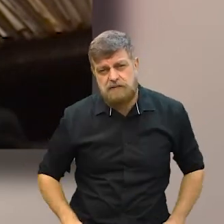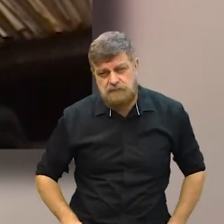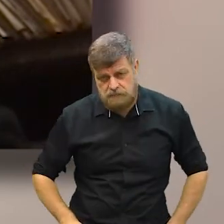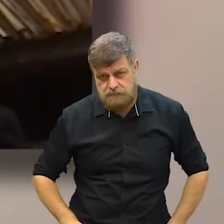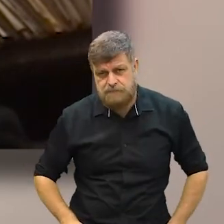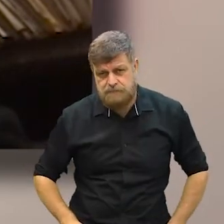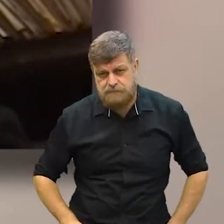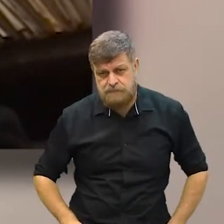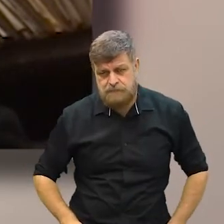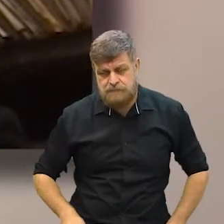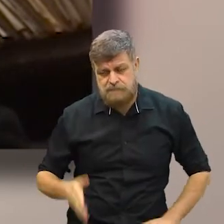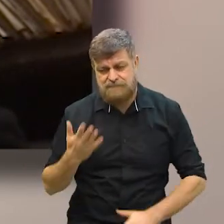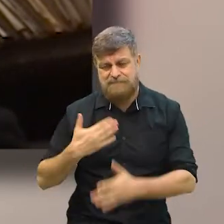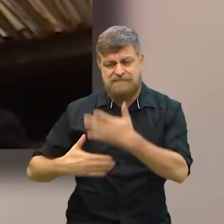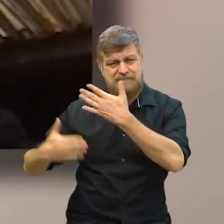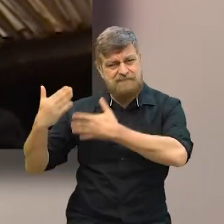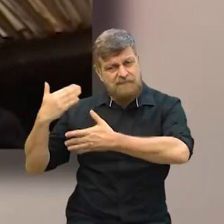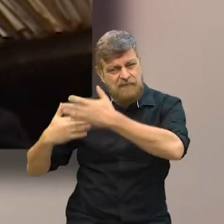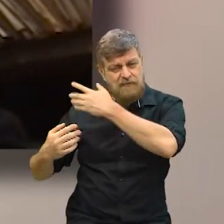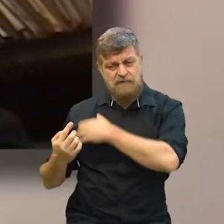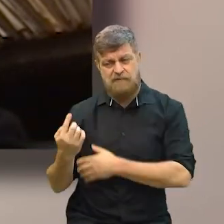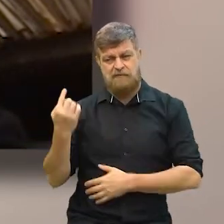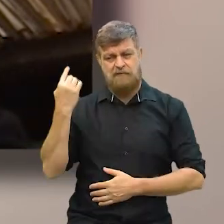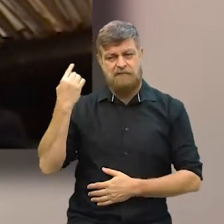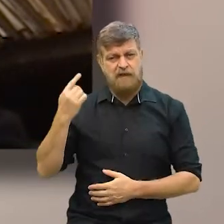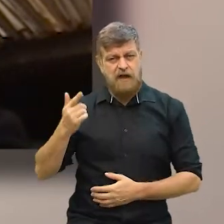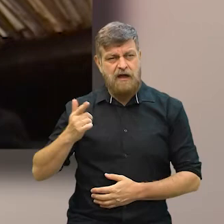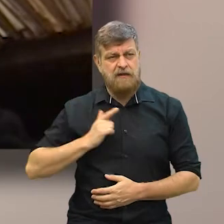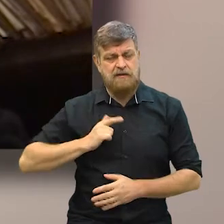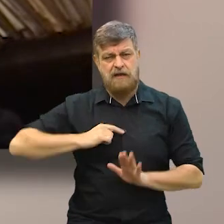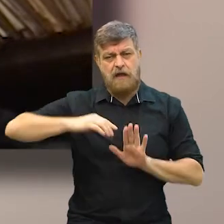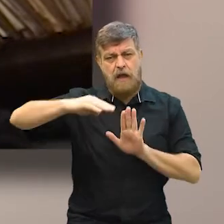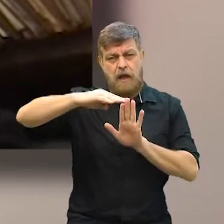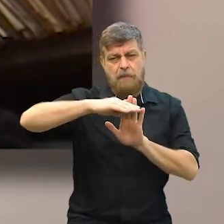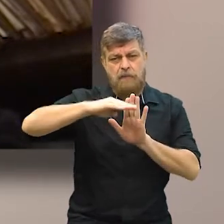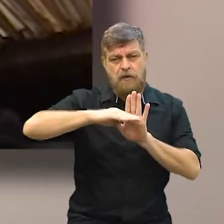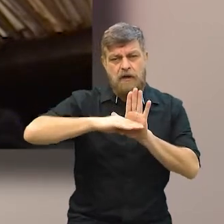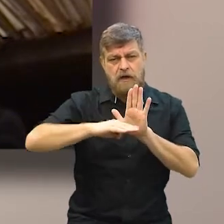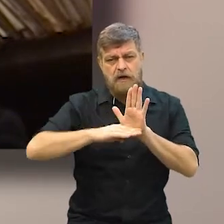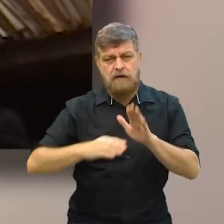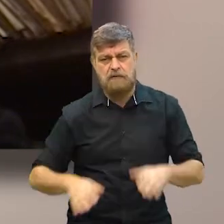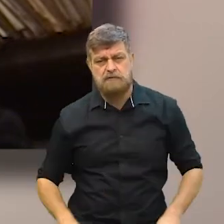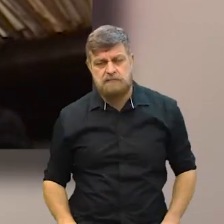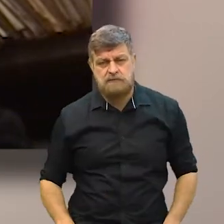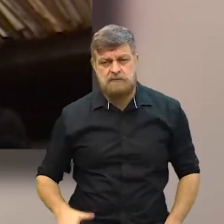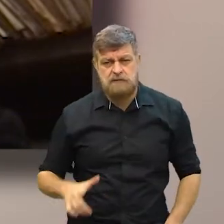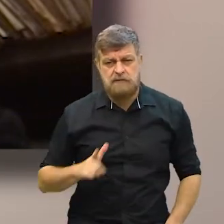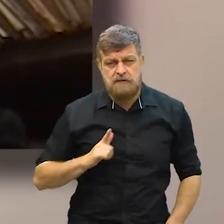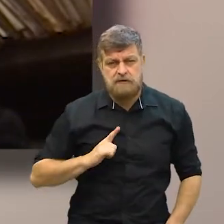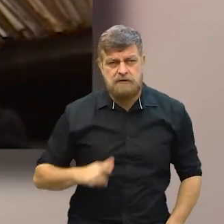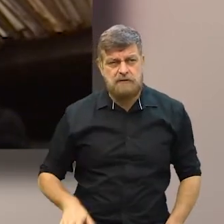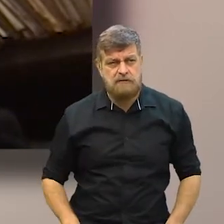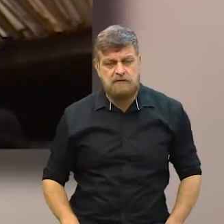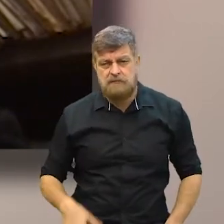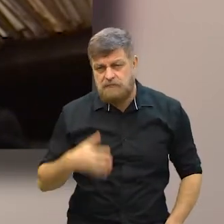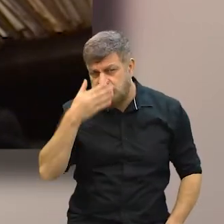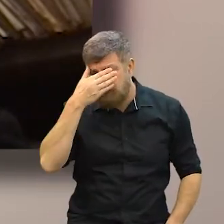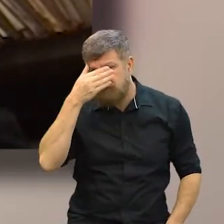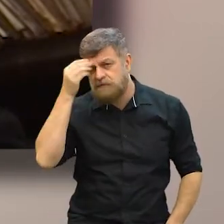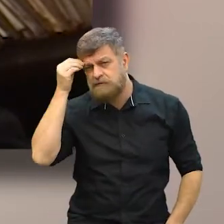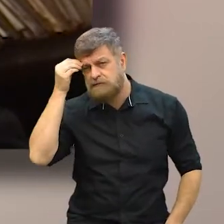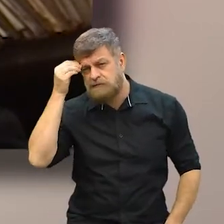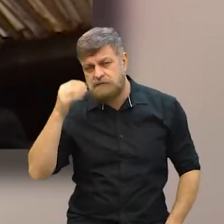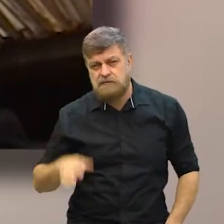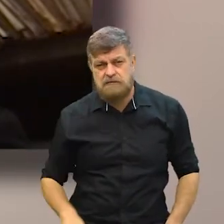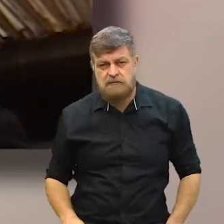precisando voltar a termos programas que andam